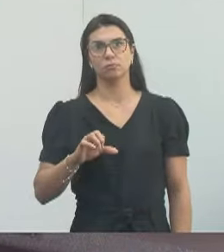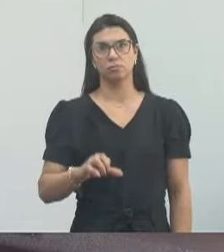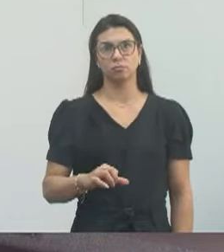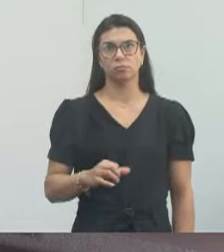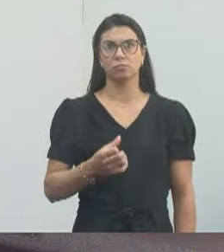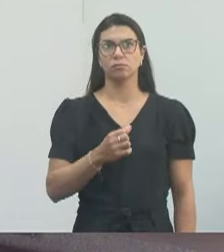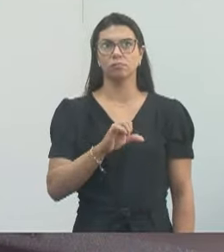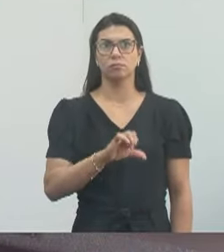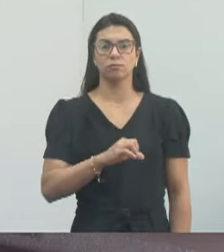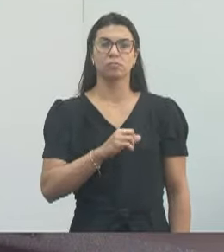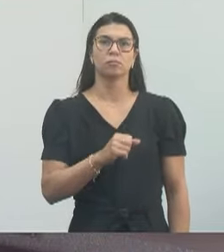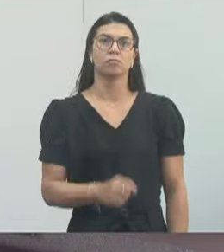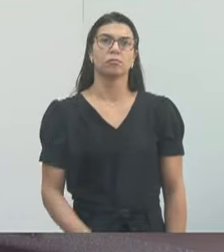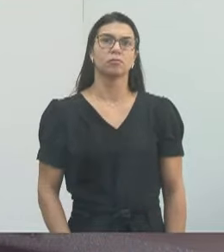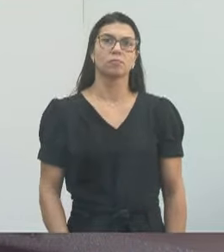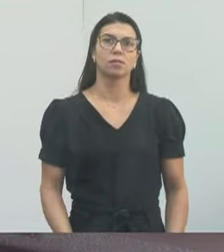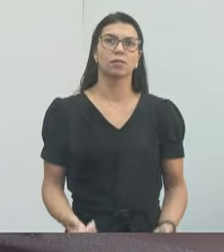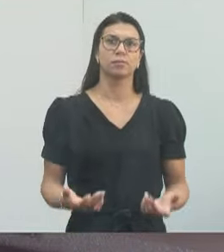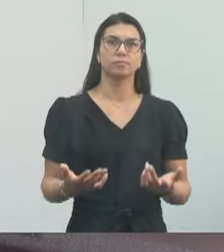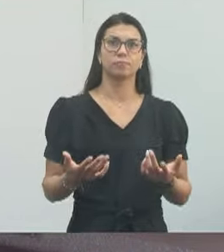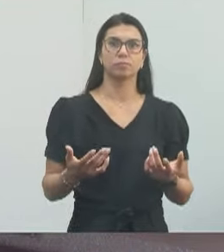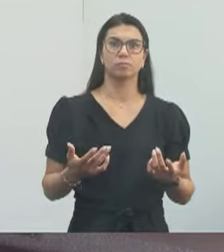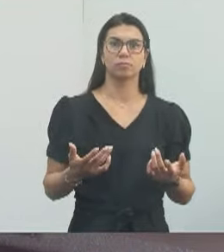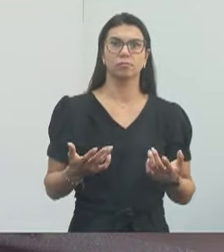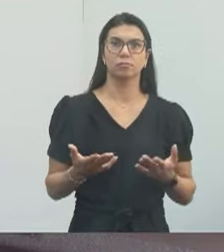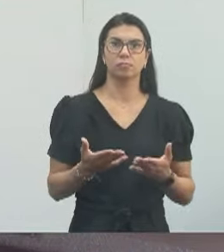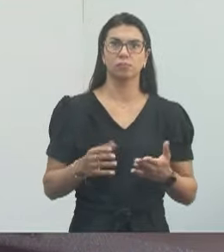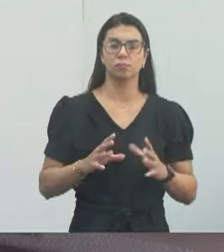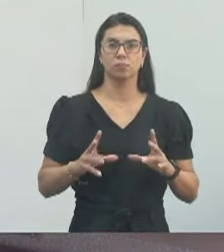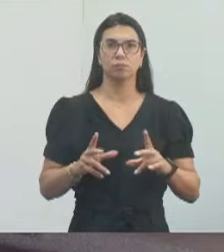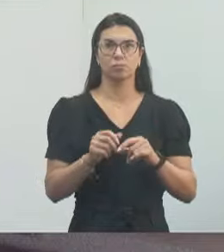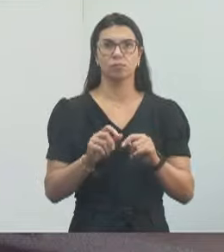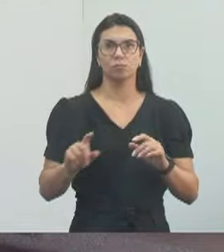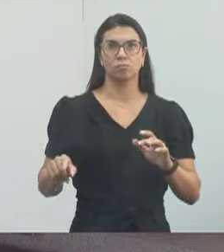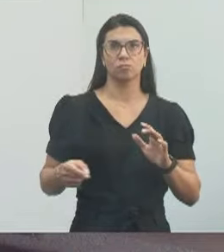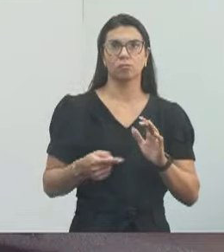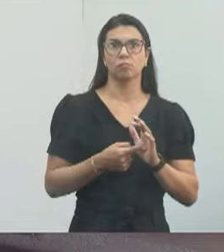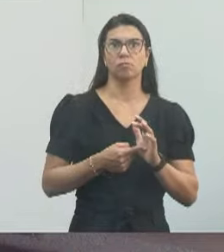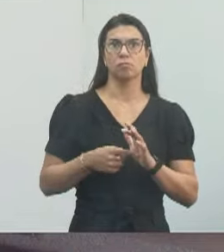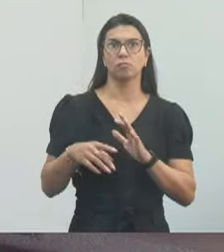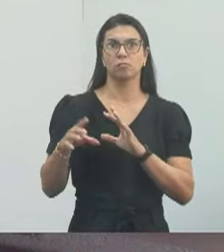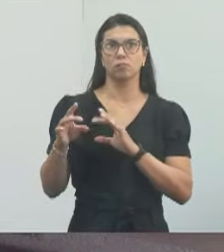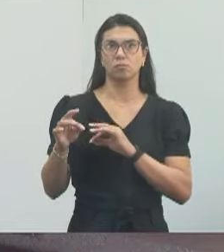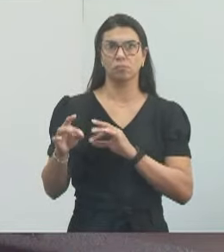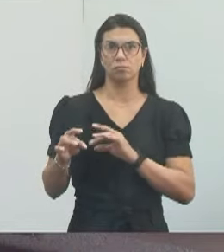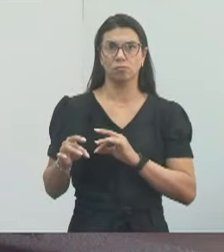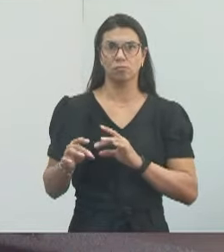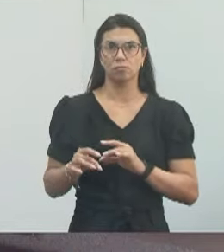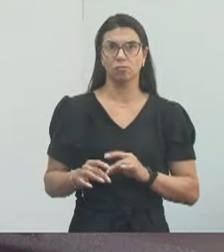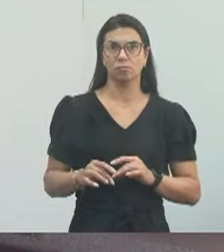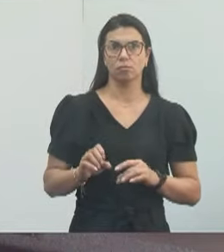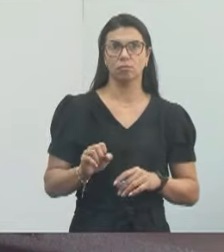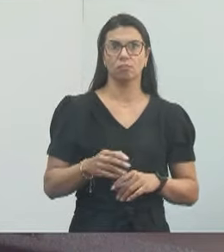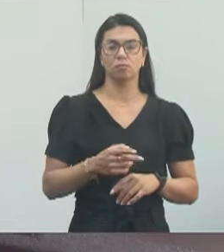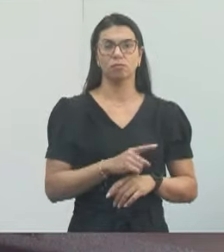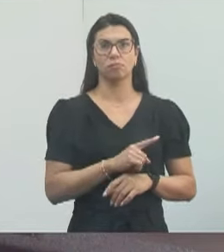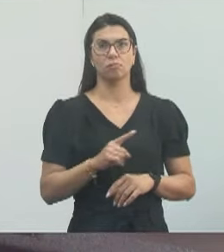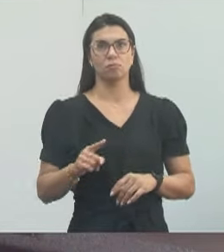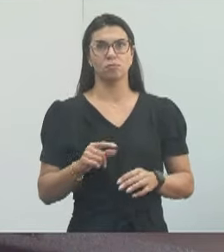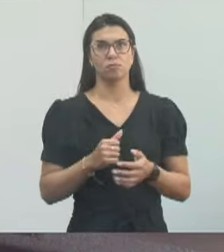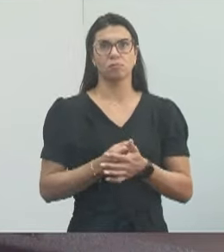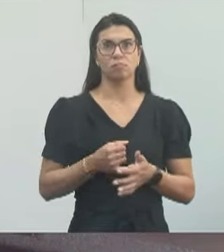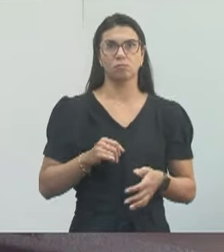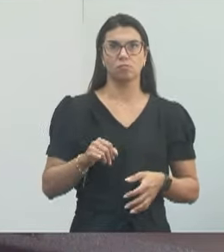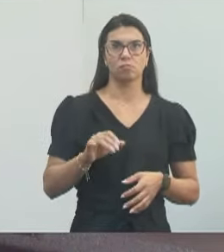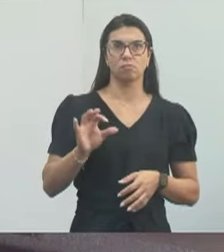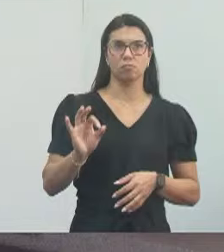relatório anexar o relatório de todas as denúncias especificando cada um deles relacionados se foram ou não averiguados se